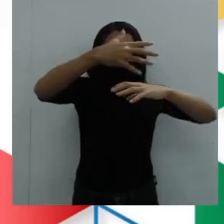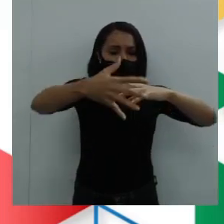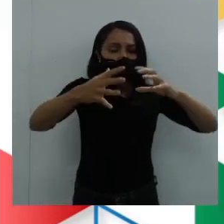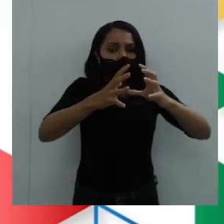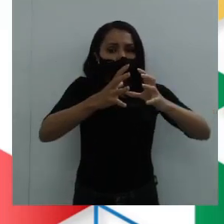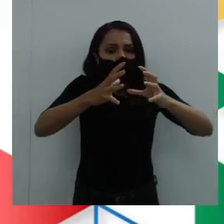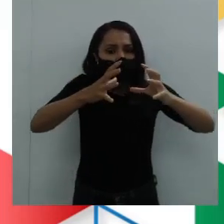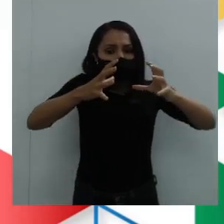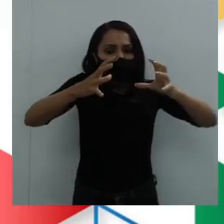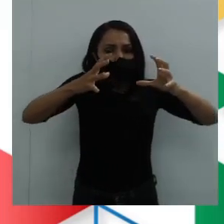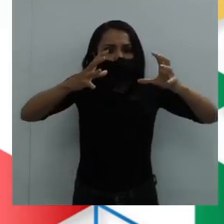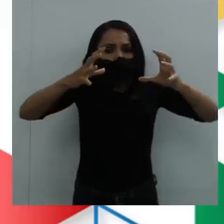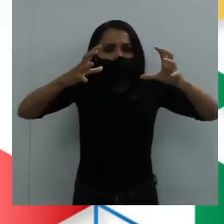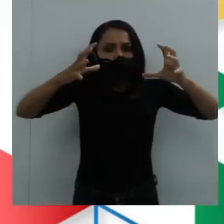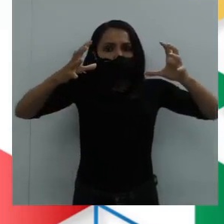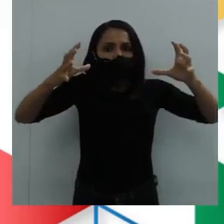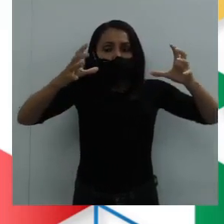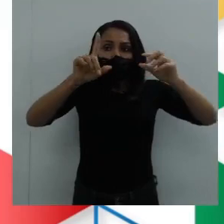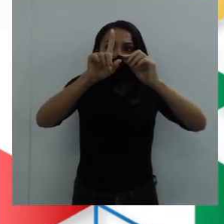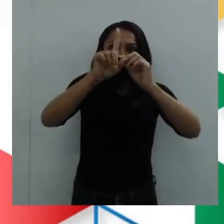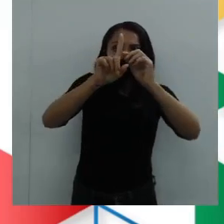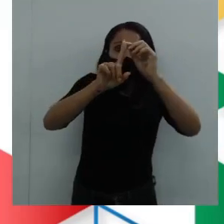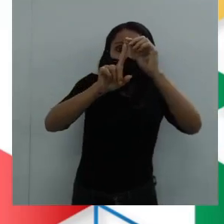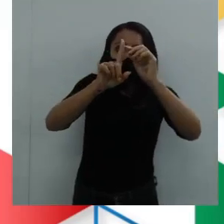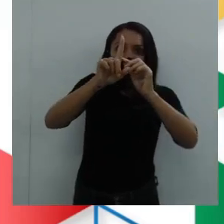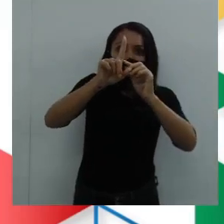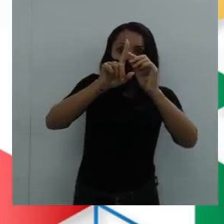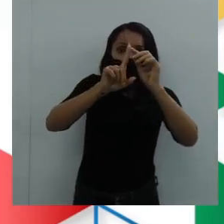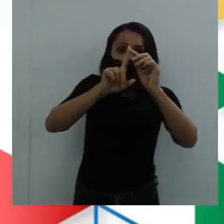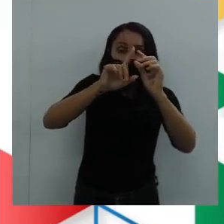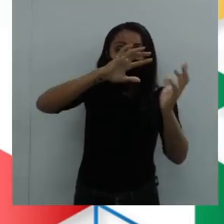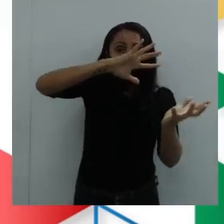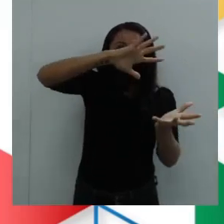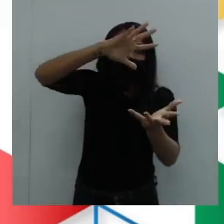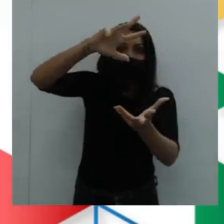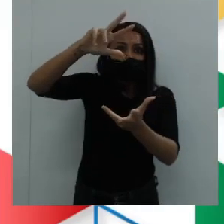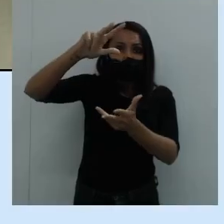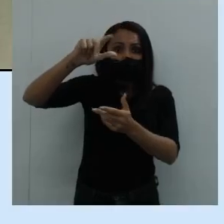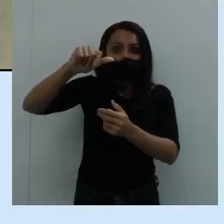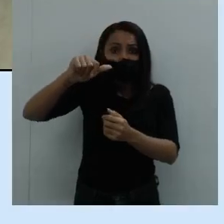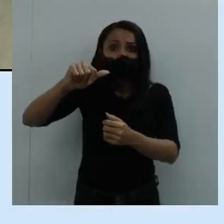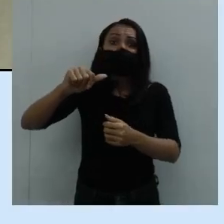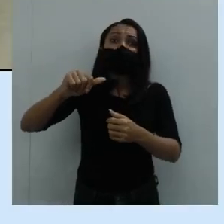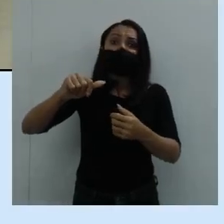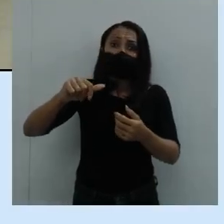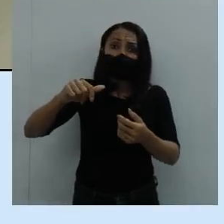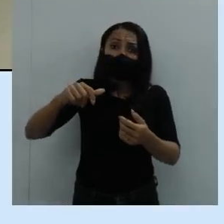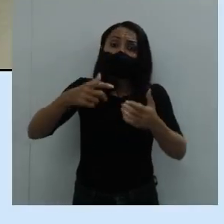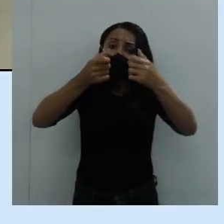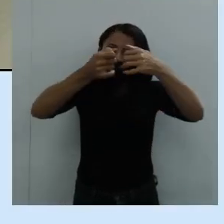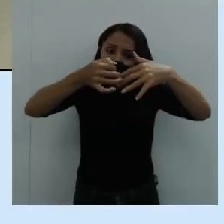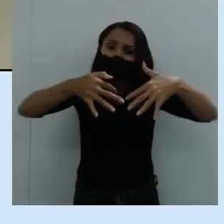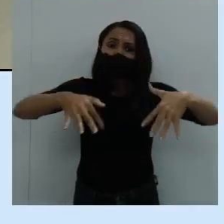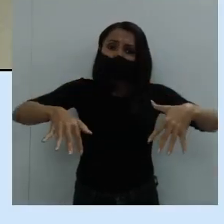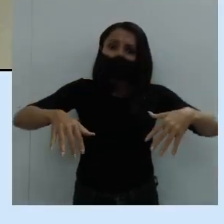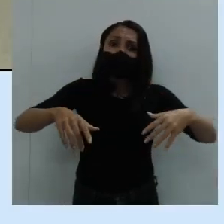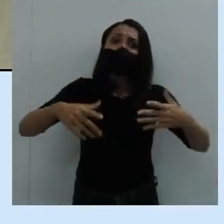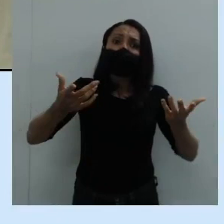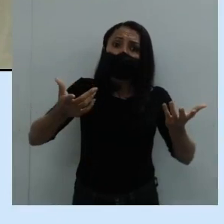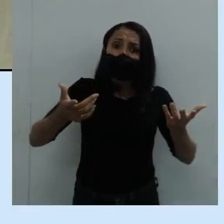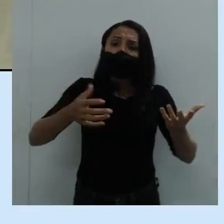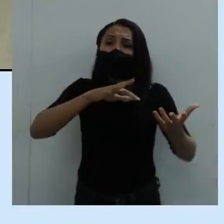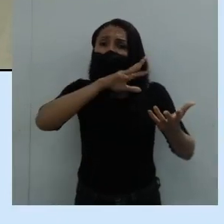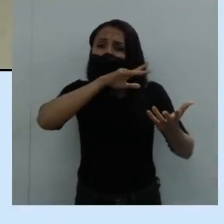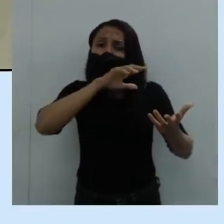sério aumento da temperatura da Terra, o que levará aí a grandes consequências. Se eu falo de efeito